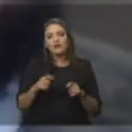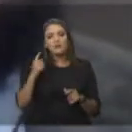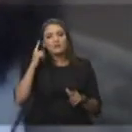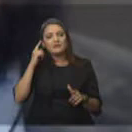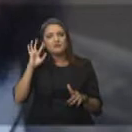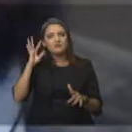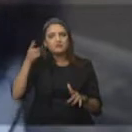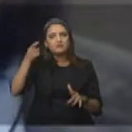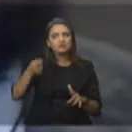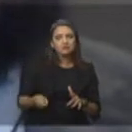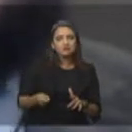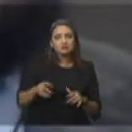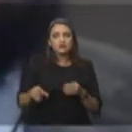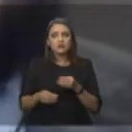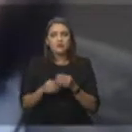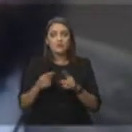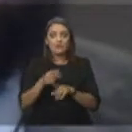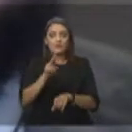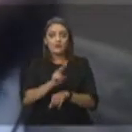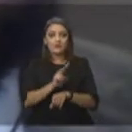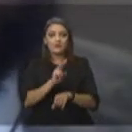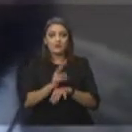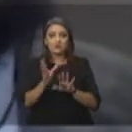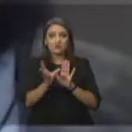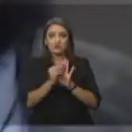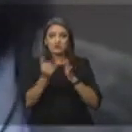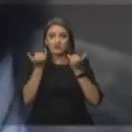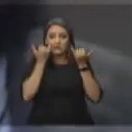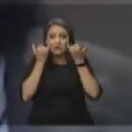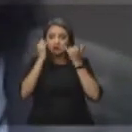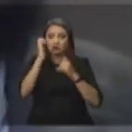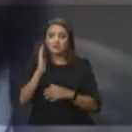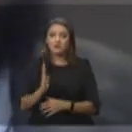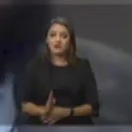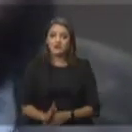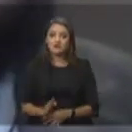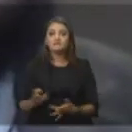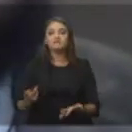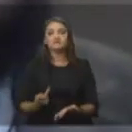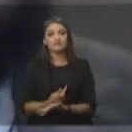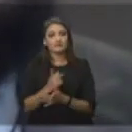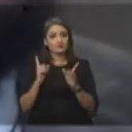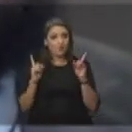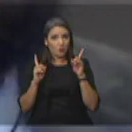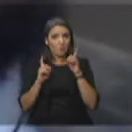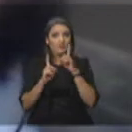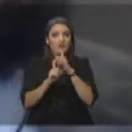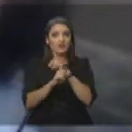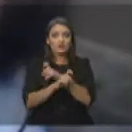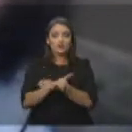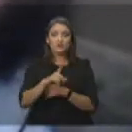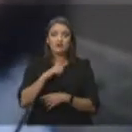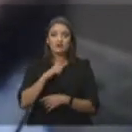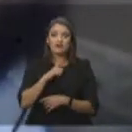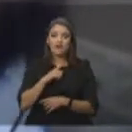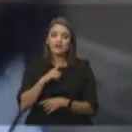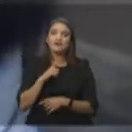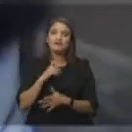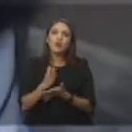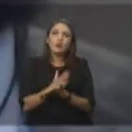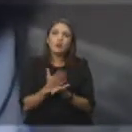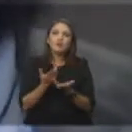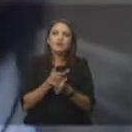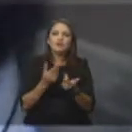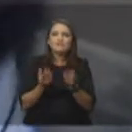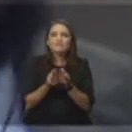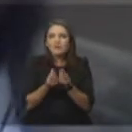aditiva, uma vez que a proteção de dados no Brasil ela se configura de uma maneira bastante complexa e nós teríamos aí peculiaridades,